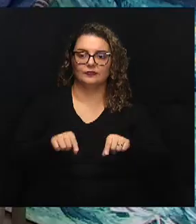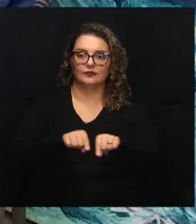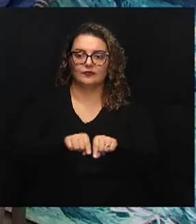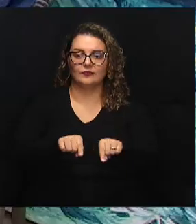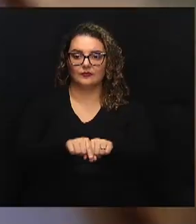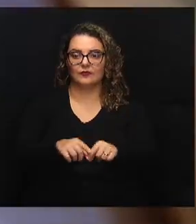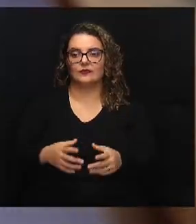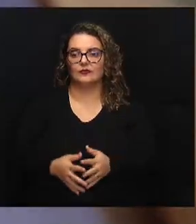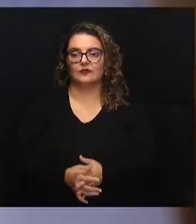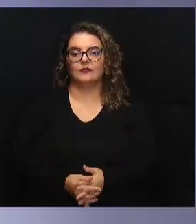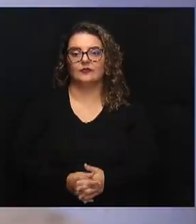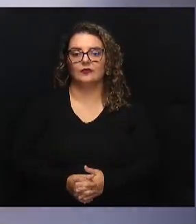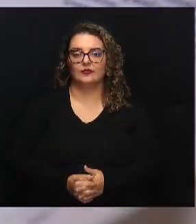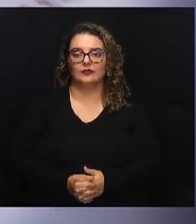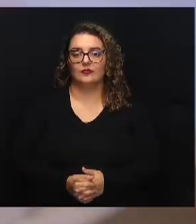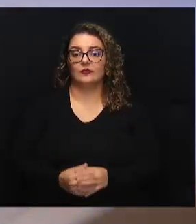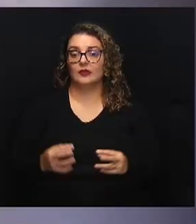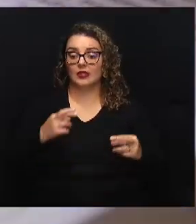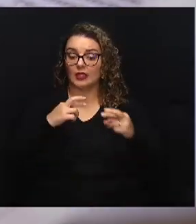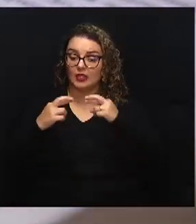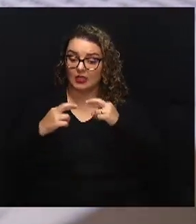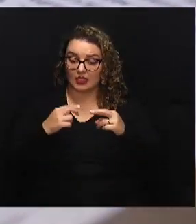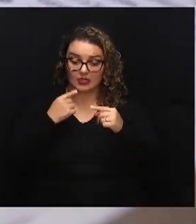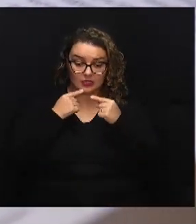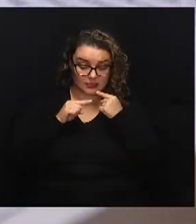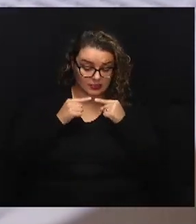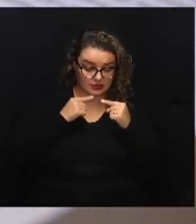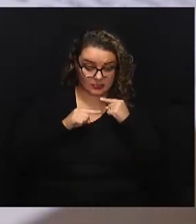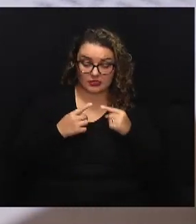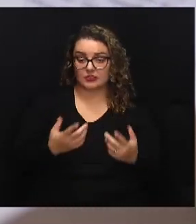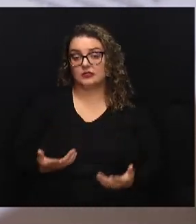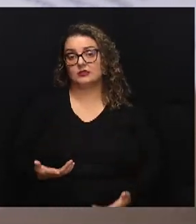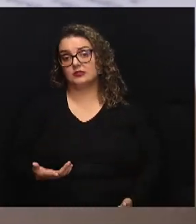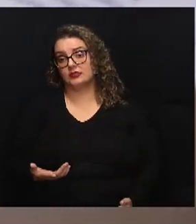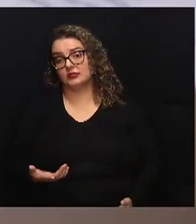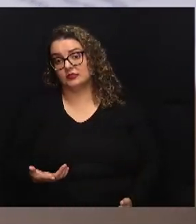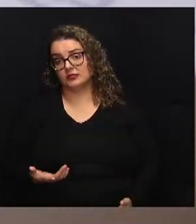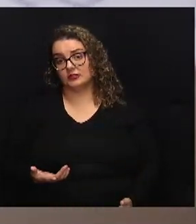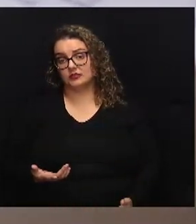de análise crítica,